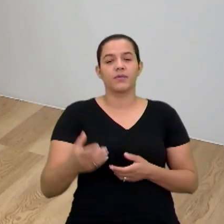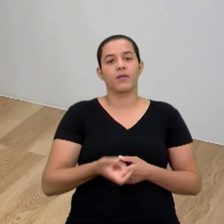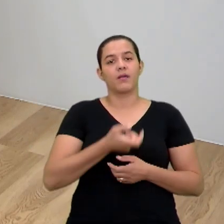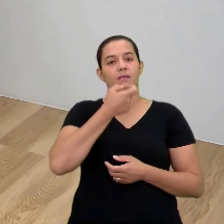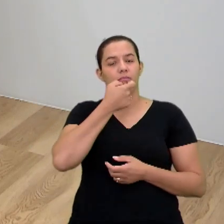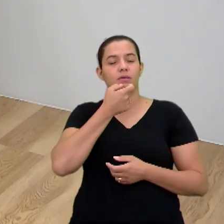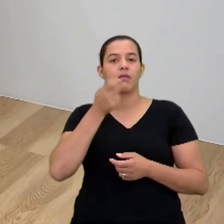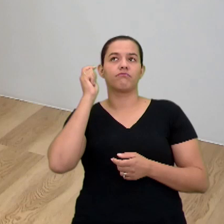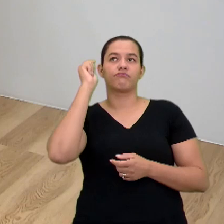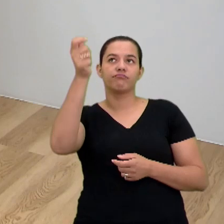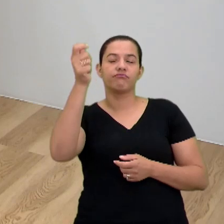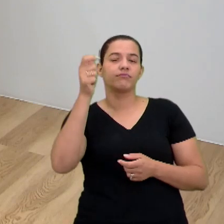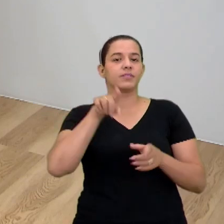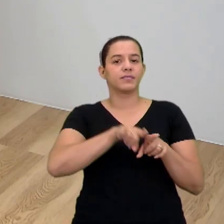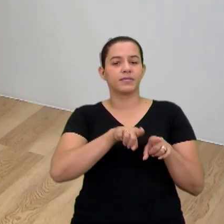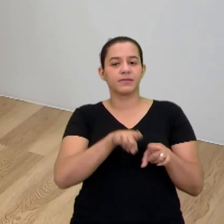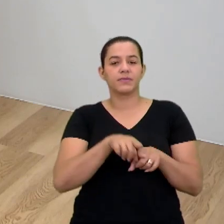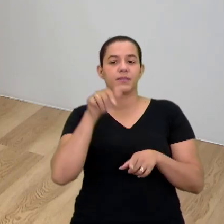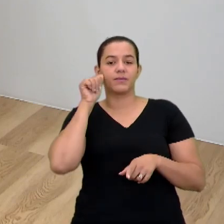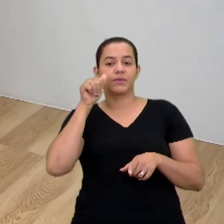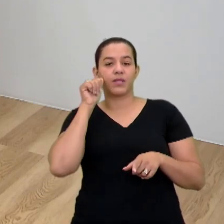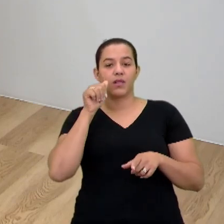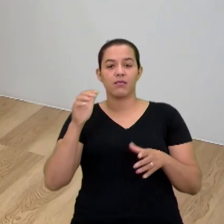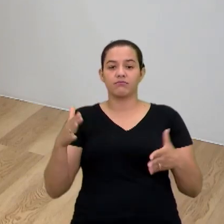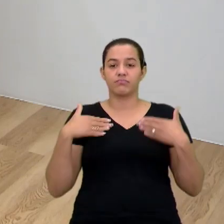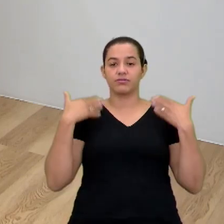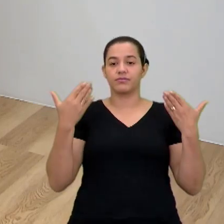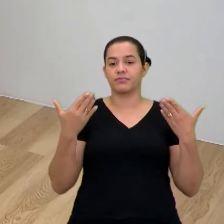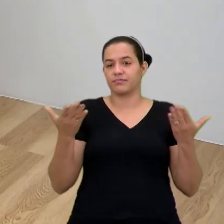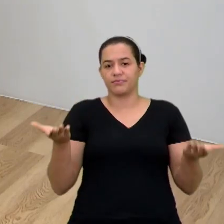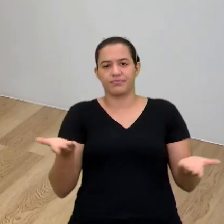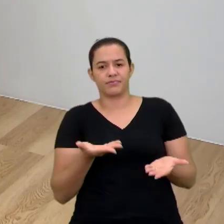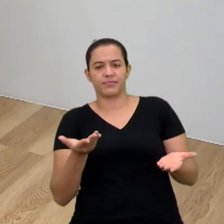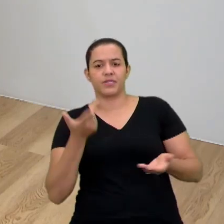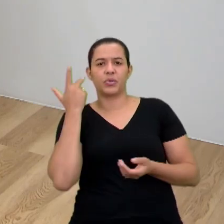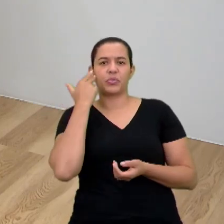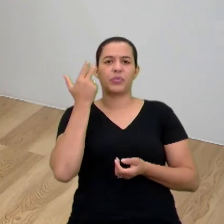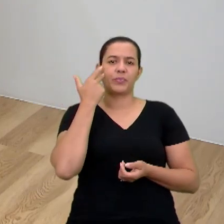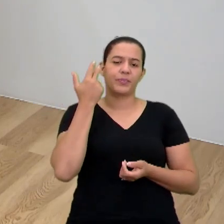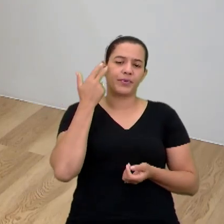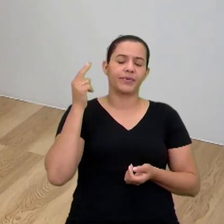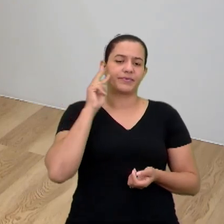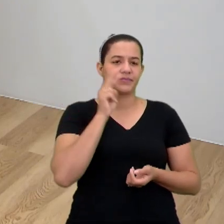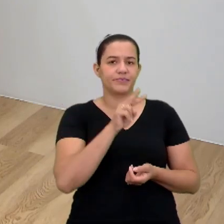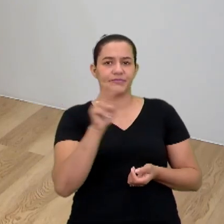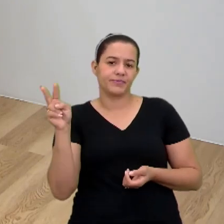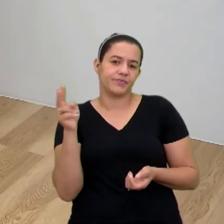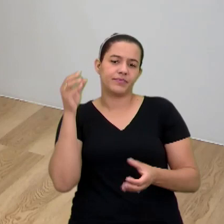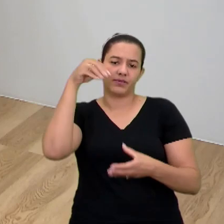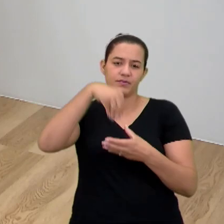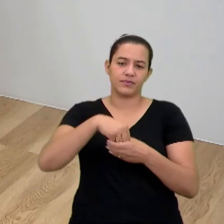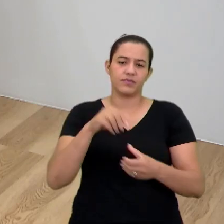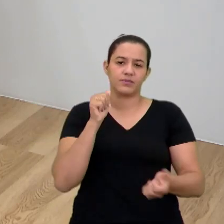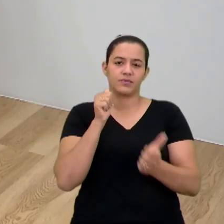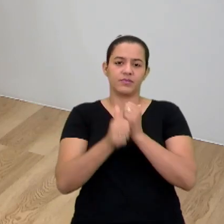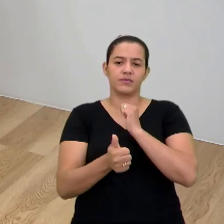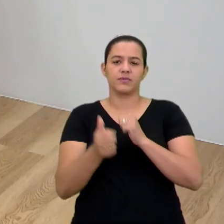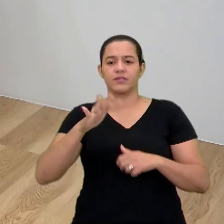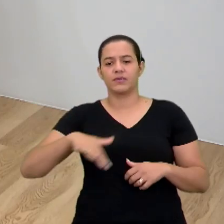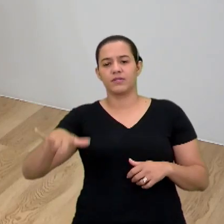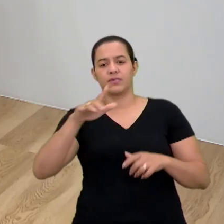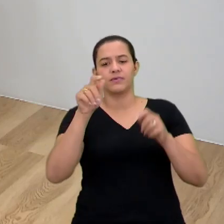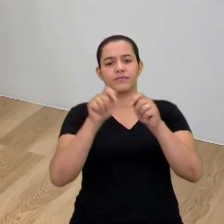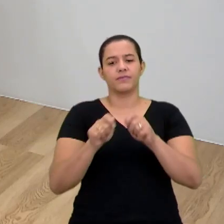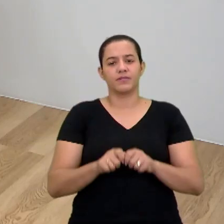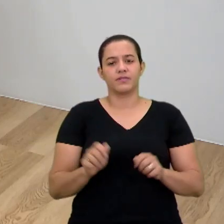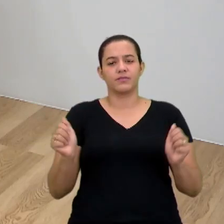feminina, então no começo aquele espanto. E agora é muito comum a gente ver, né? Sim. Elas fazendo